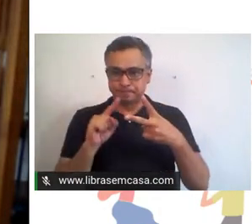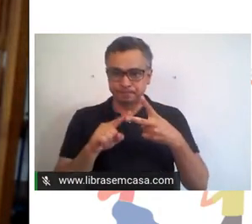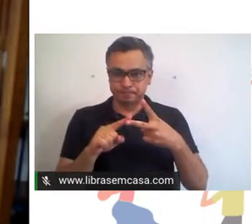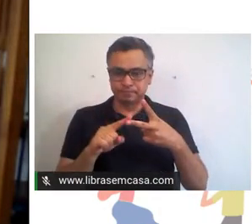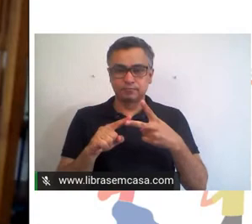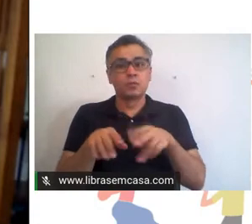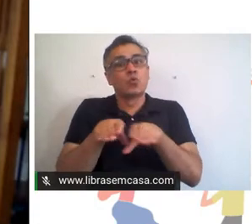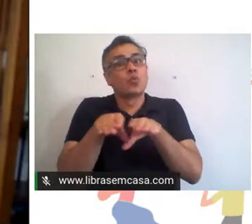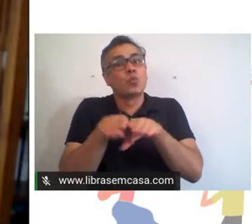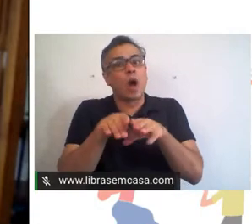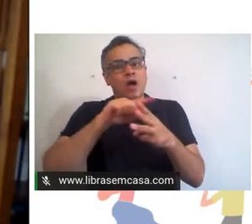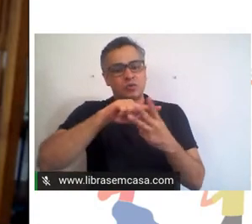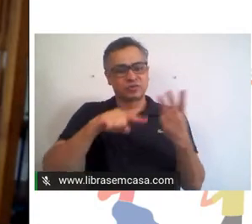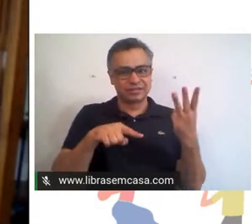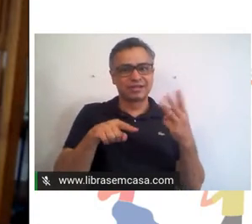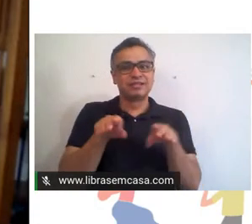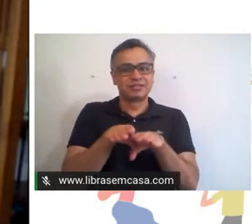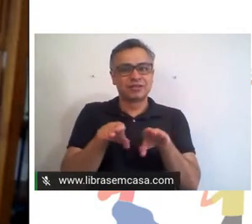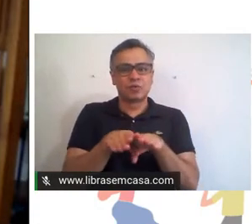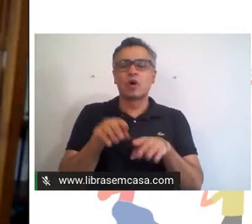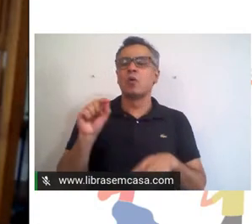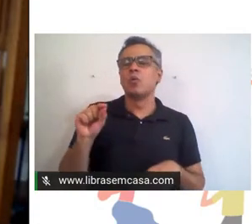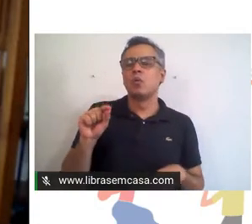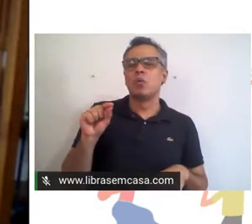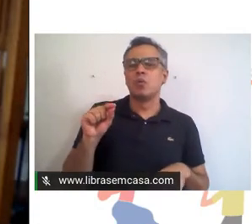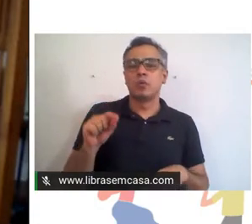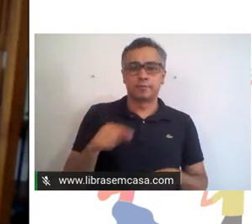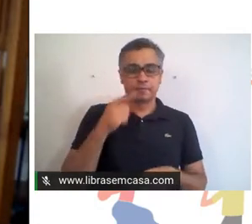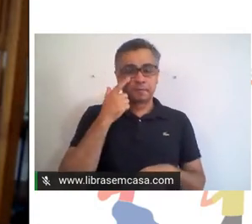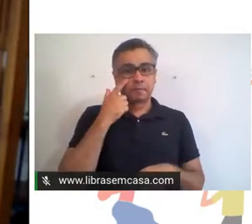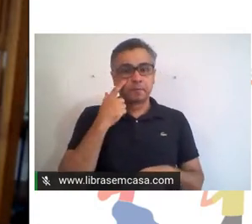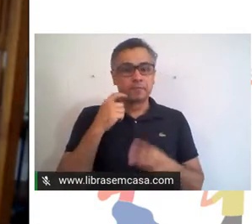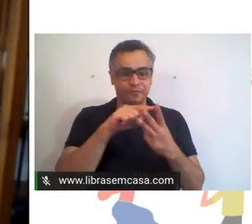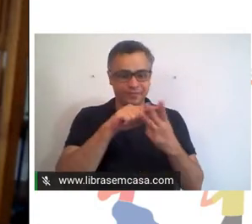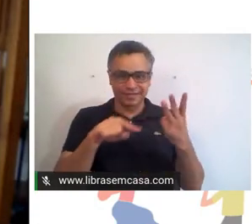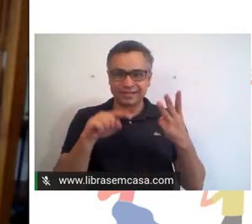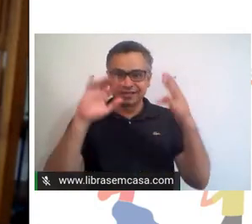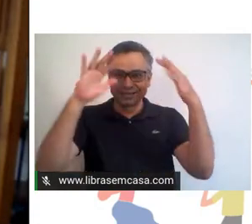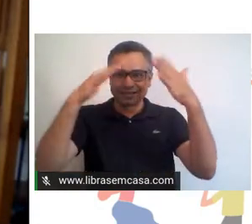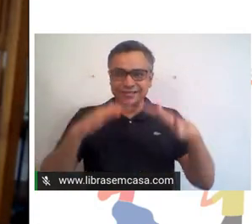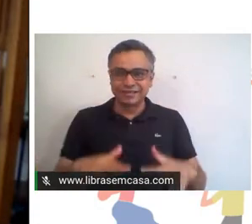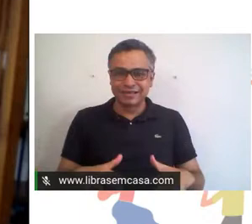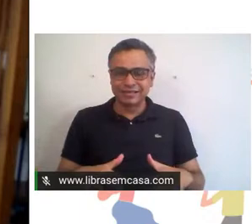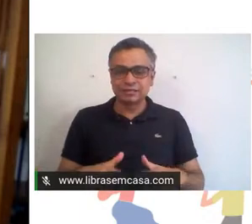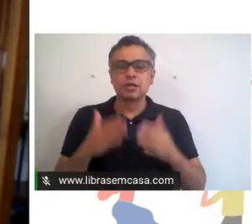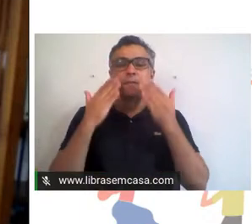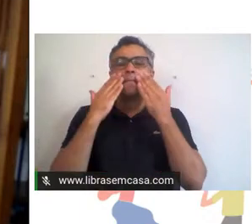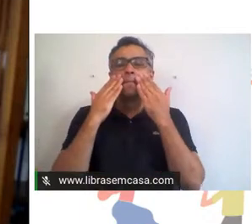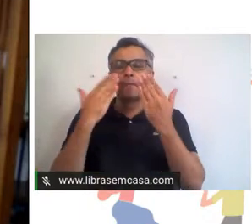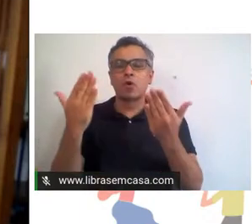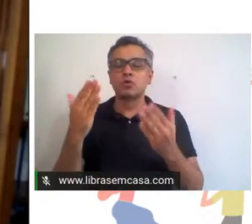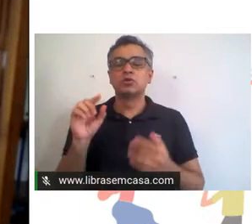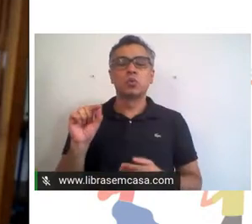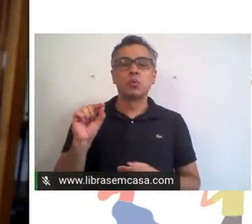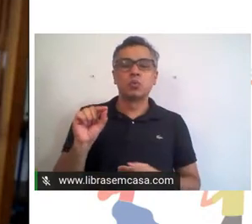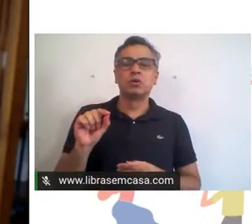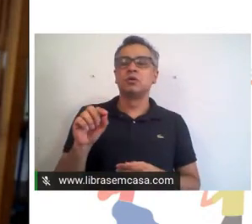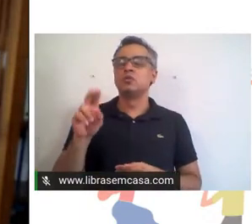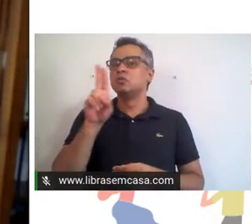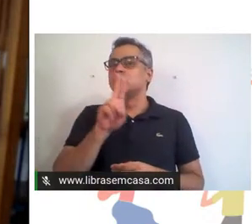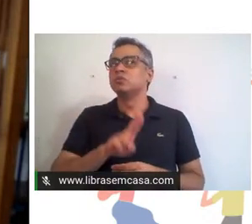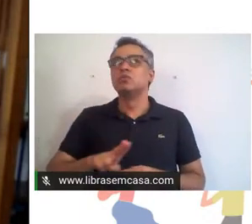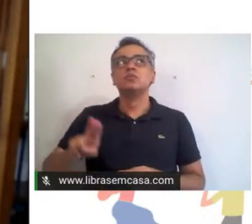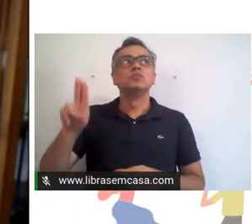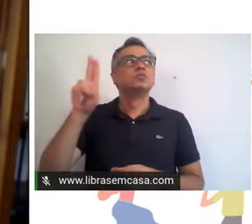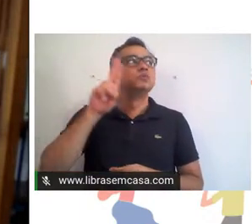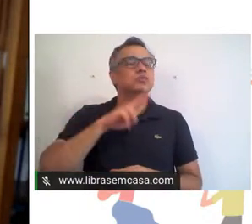de similaridade importante é que essas três crises, elas evidenciam o uso excessivo dos recursos naturais